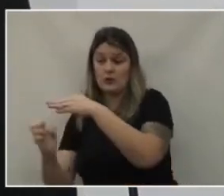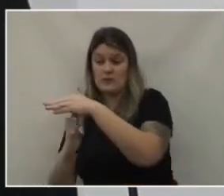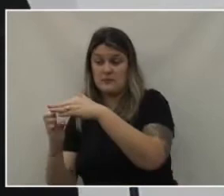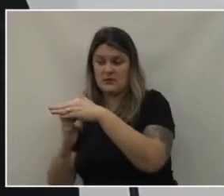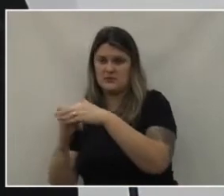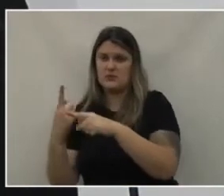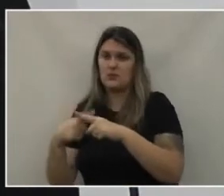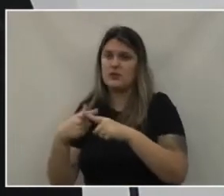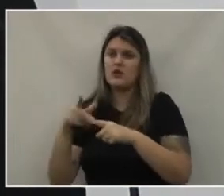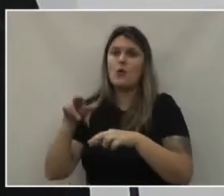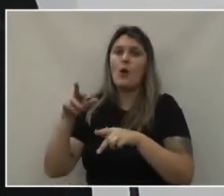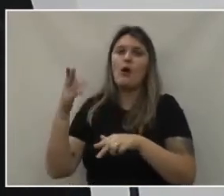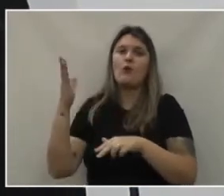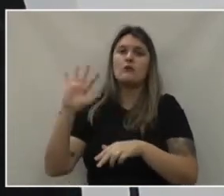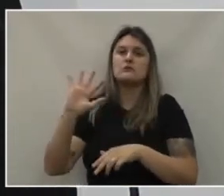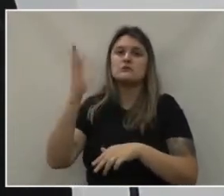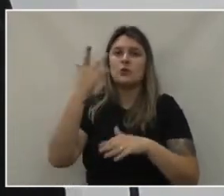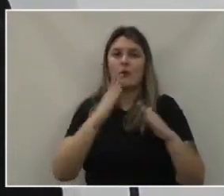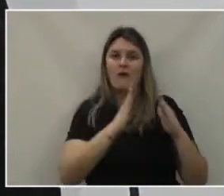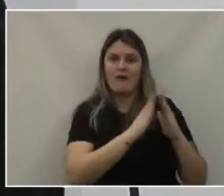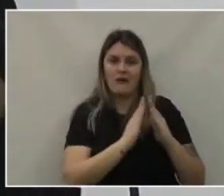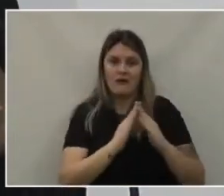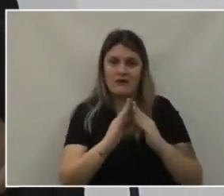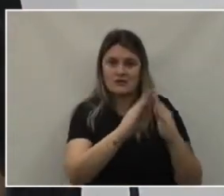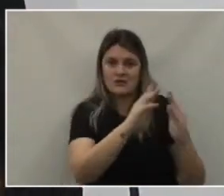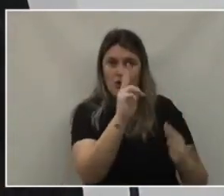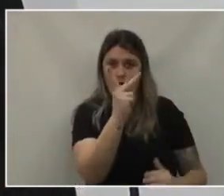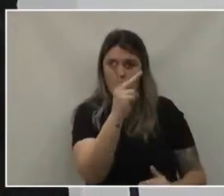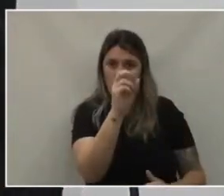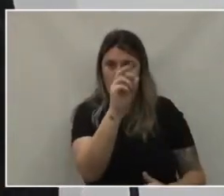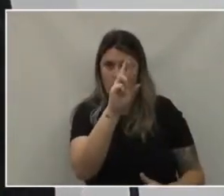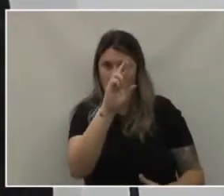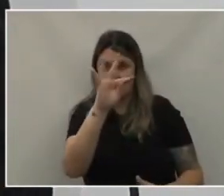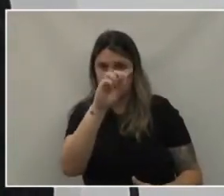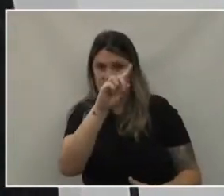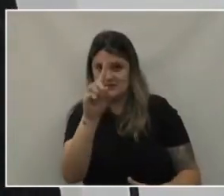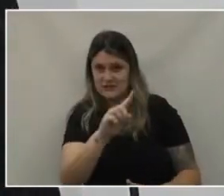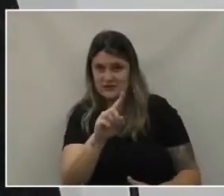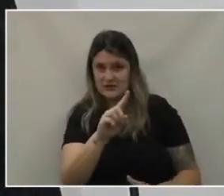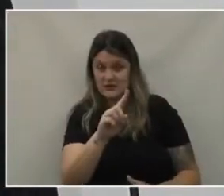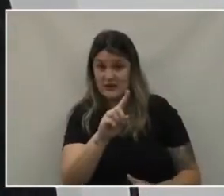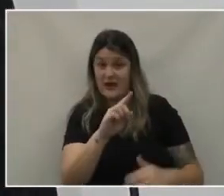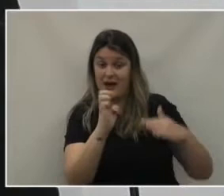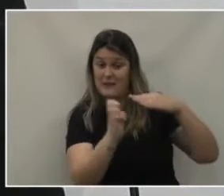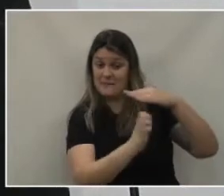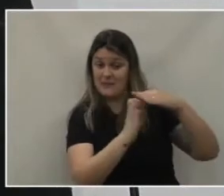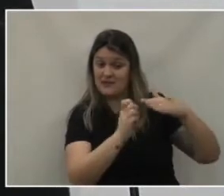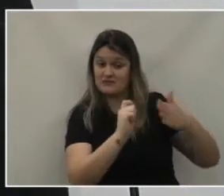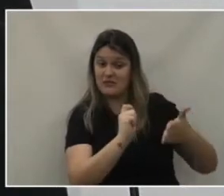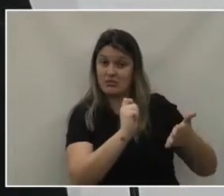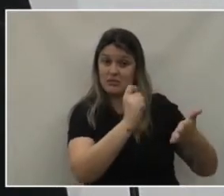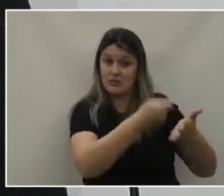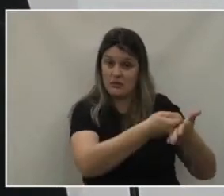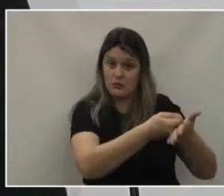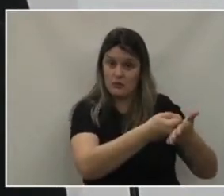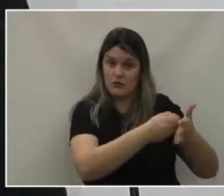Horst 1 e 2, onde a empresa que comprou o terreno para fazer o conjunto teve que dar toda a